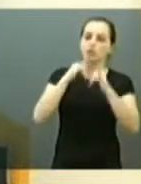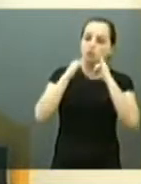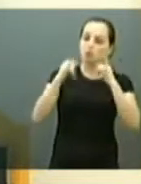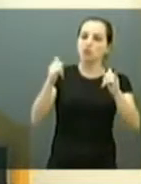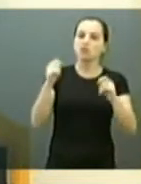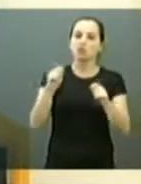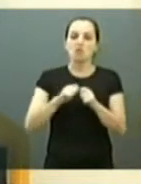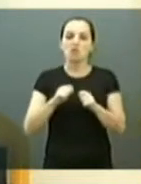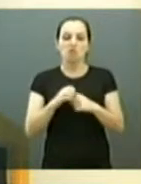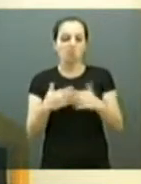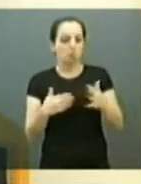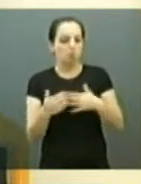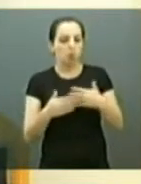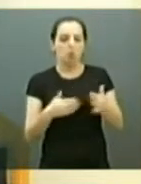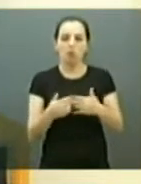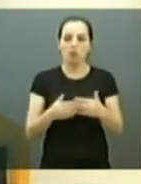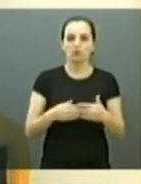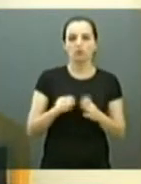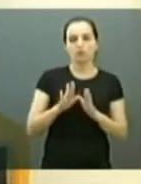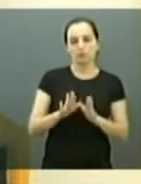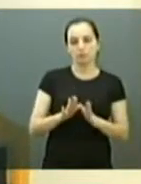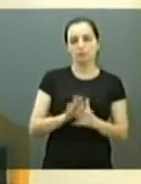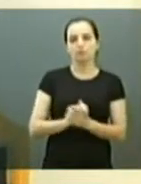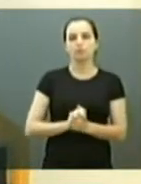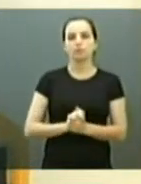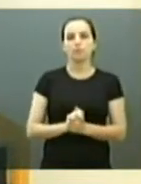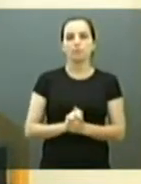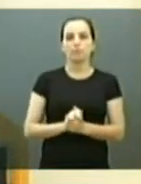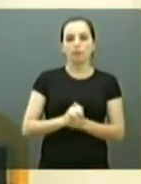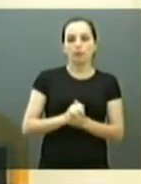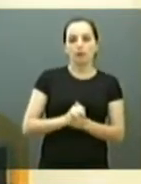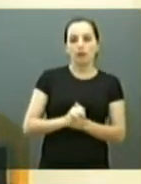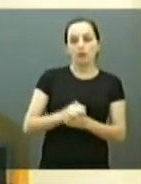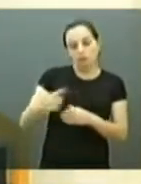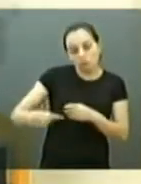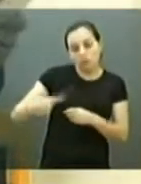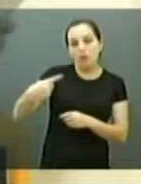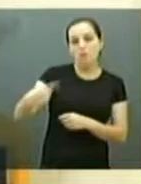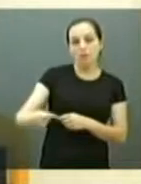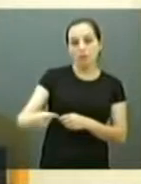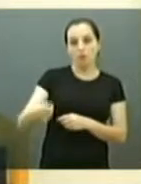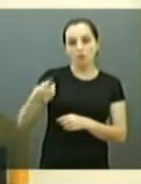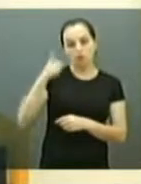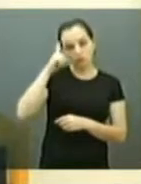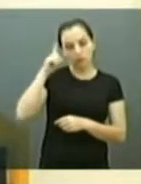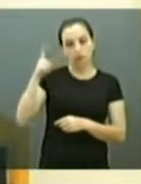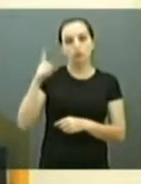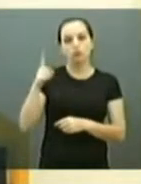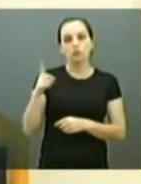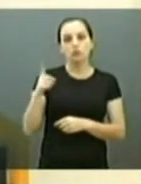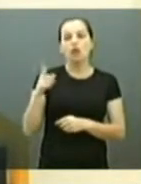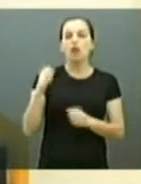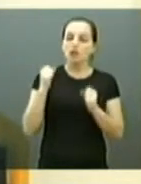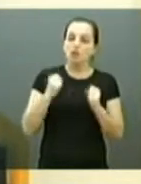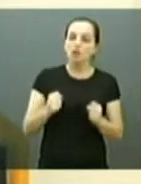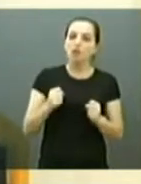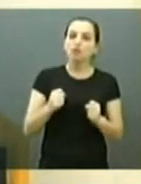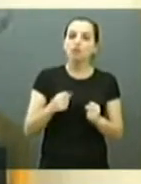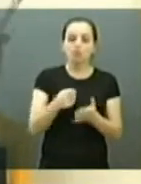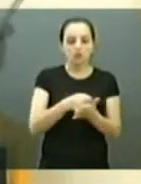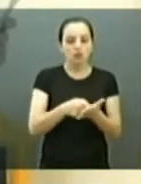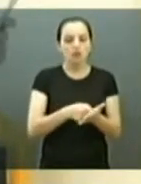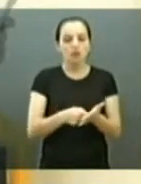que quis e colocou essa informação. Mais um minuto, por favor. E no dia seguinte, ele poderia ter colocado uma retratação. Erramos.